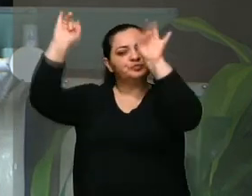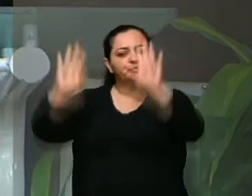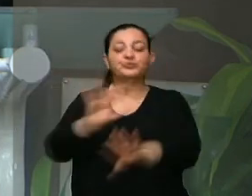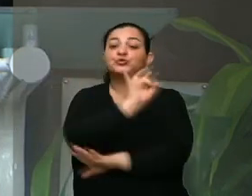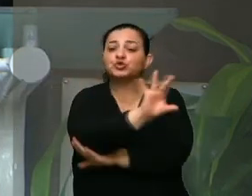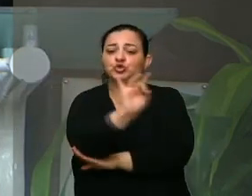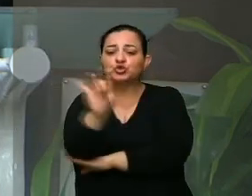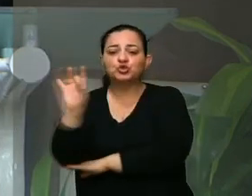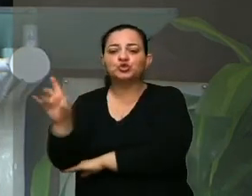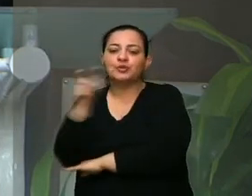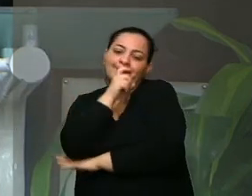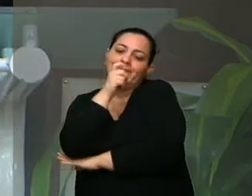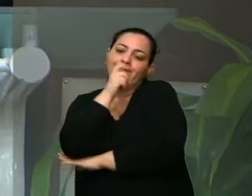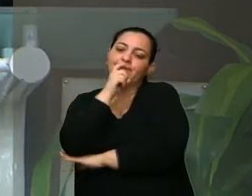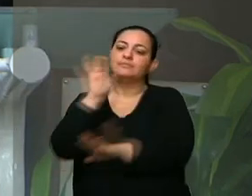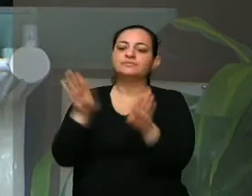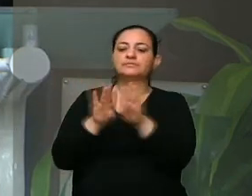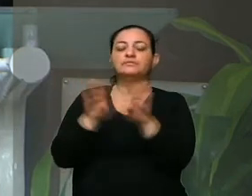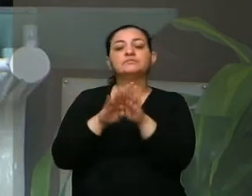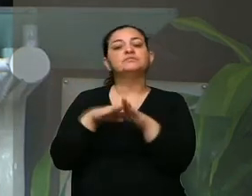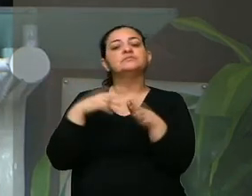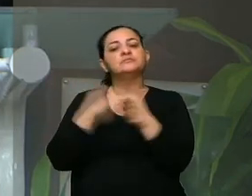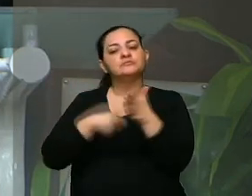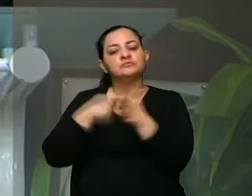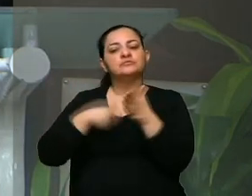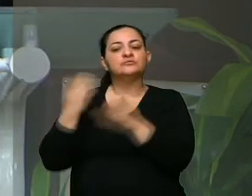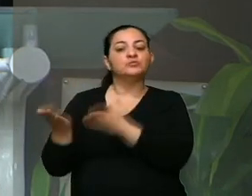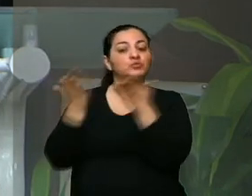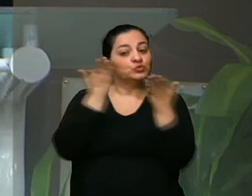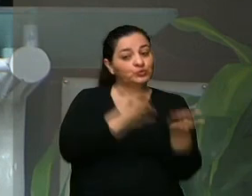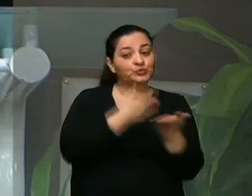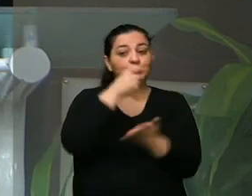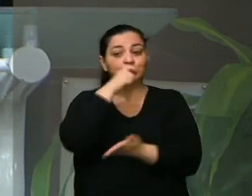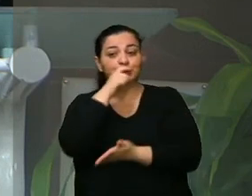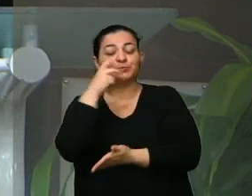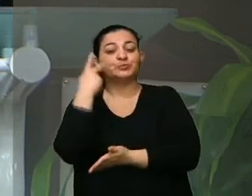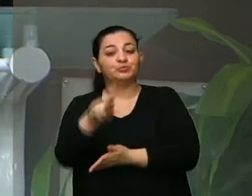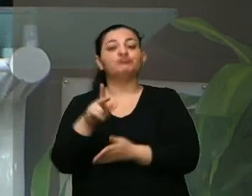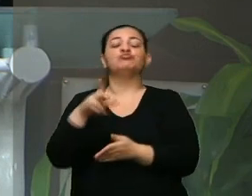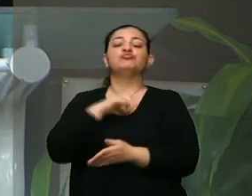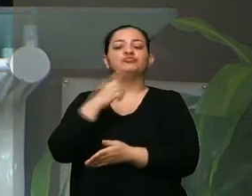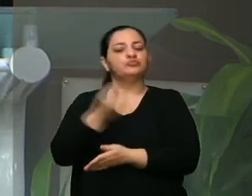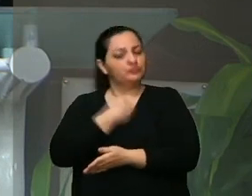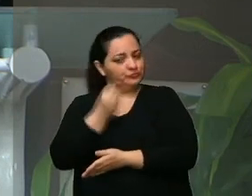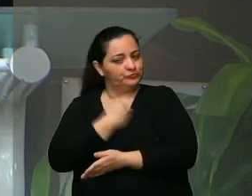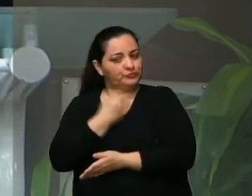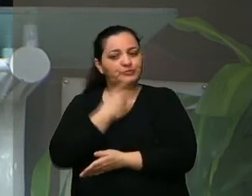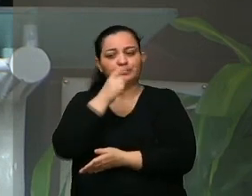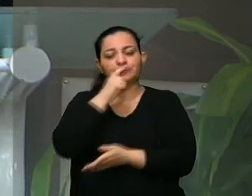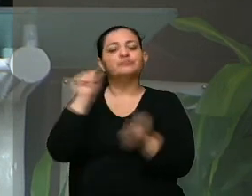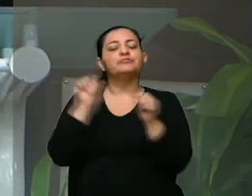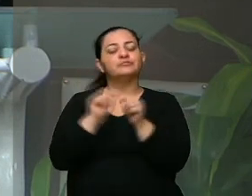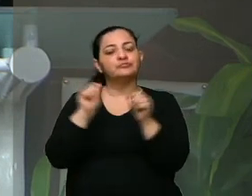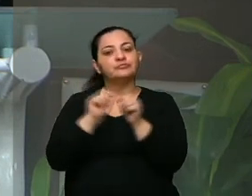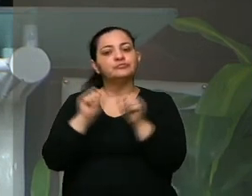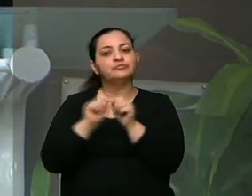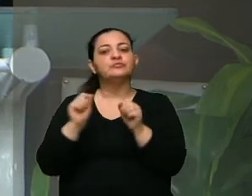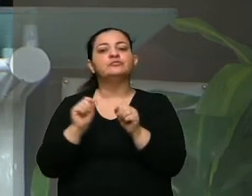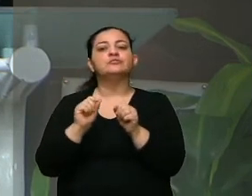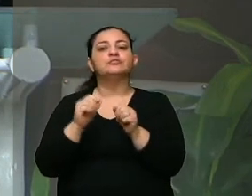vocês e procure visitar o seu pai não é você que tem seu pai vivo faça